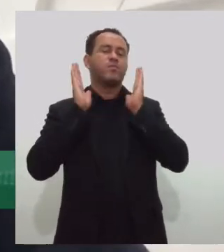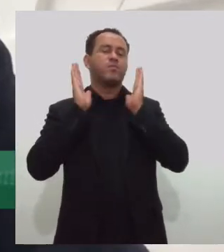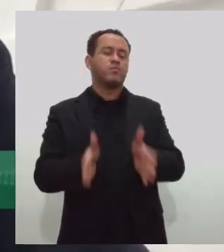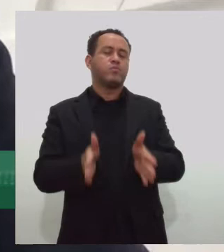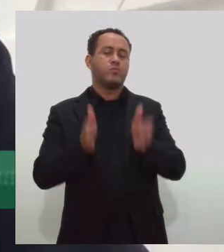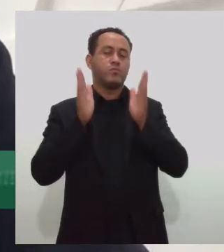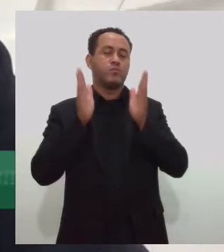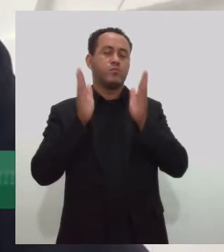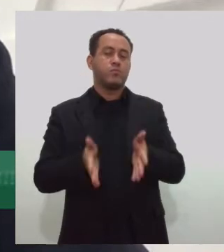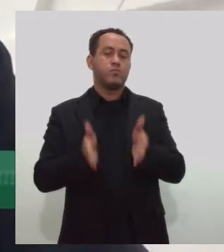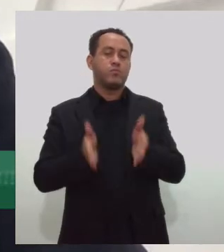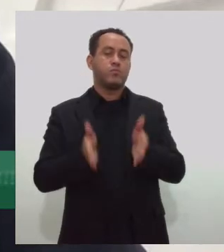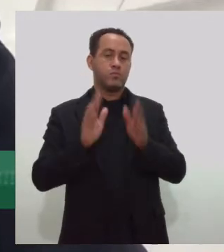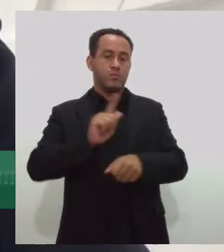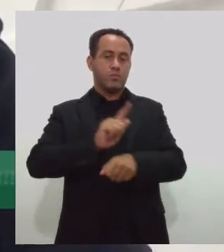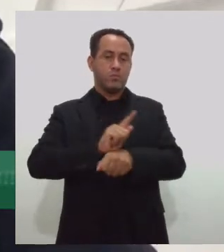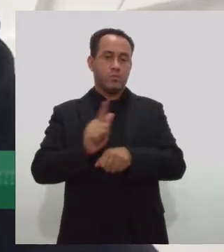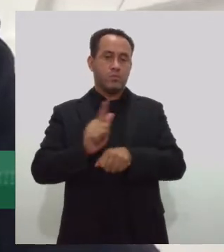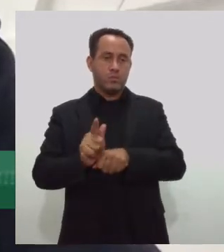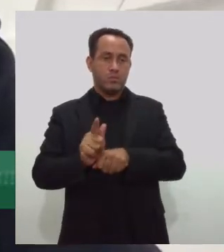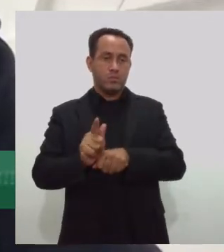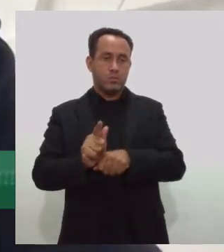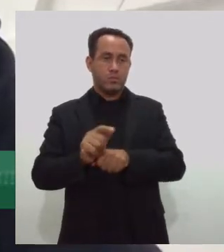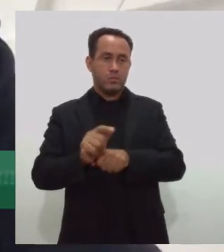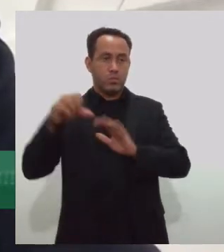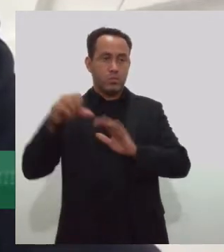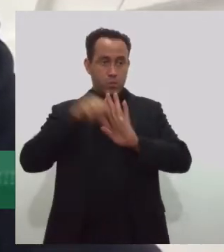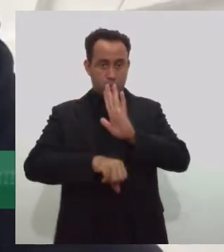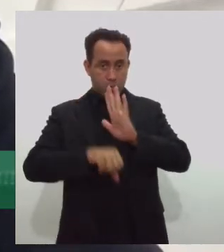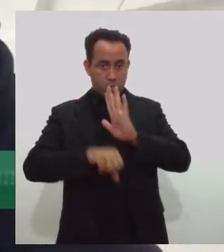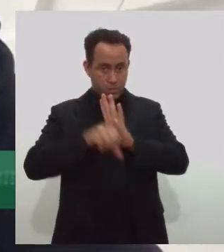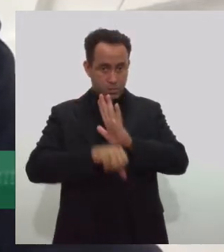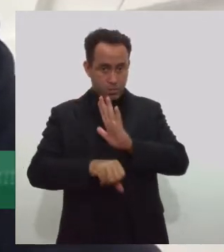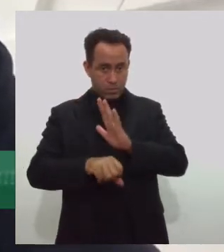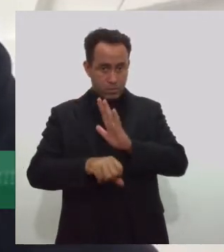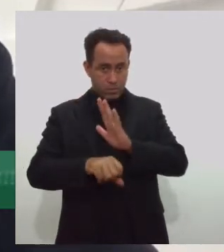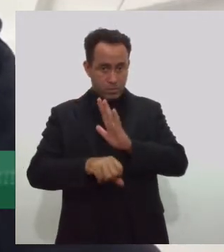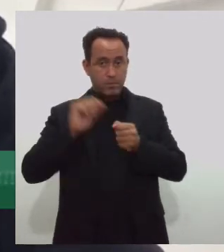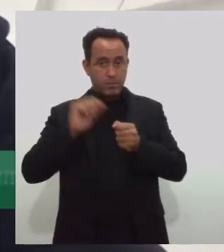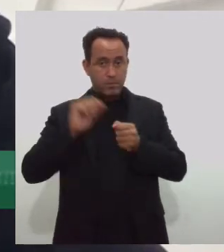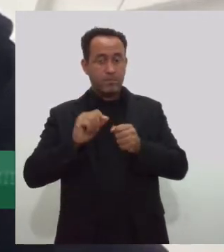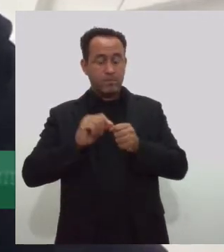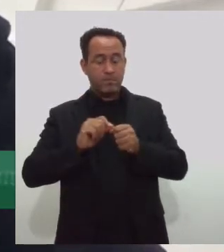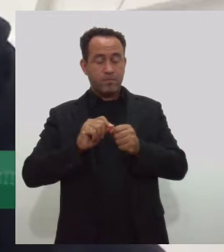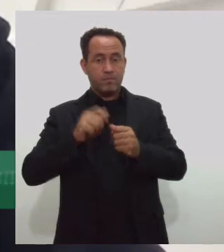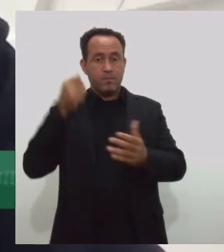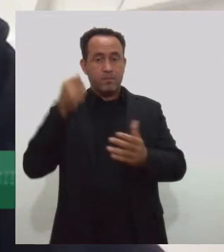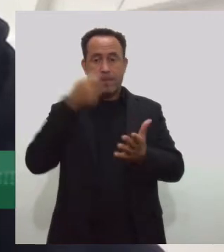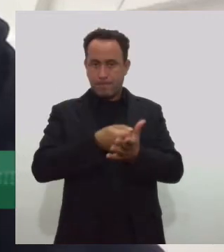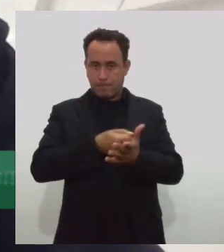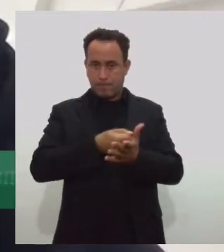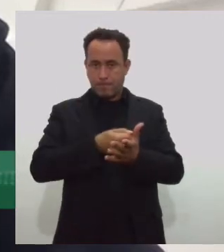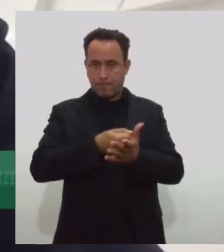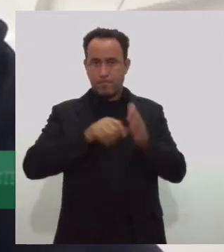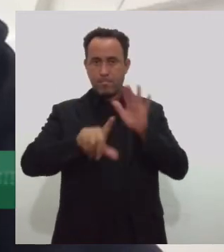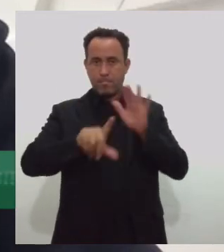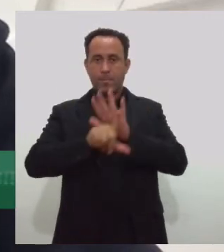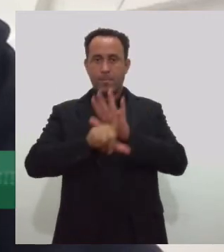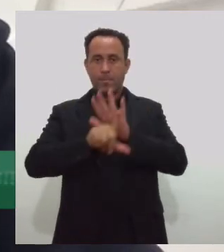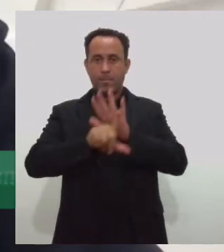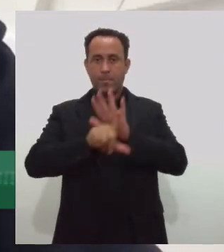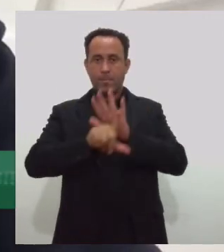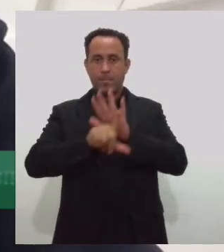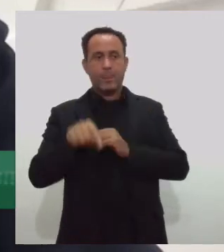disfunção na gestão pública. O crime em seja aplicação de pena, especialmente neste caso